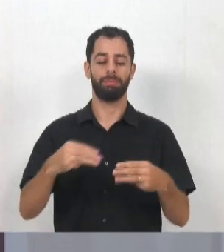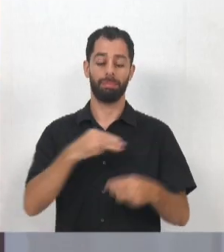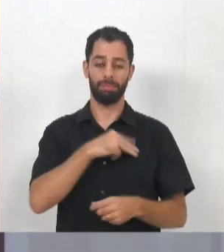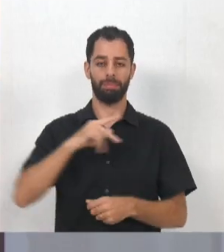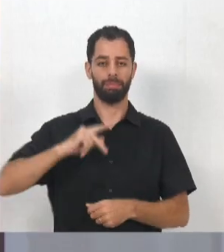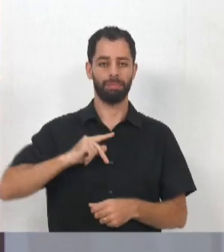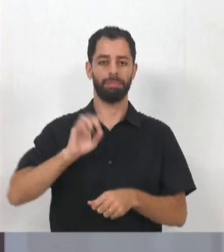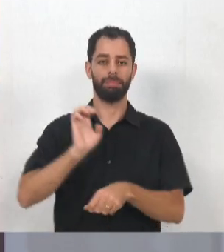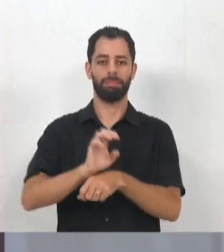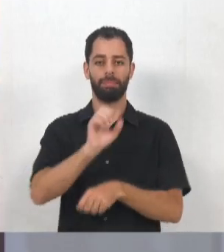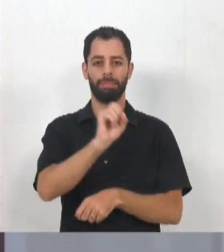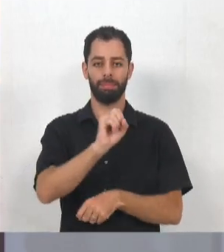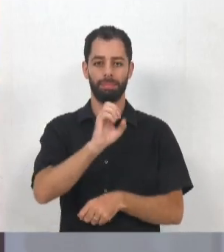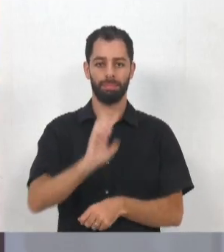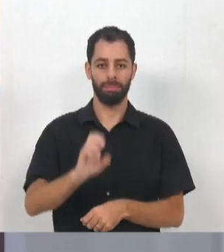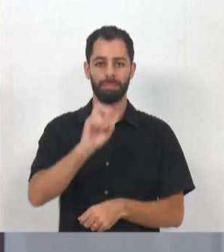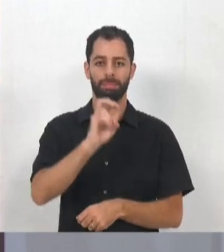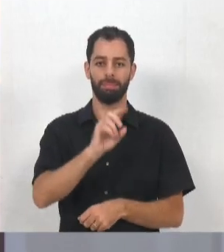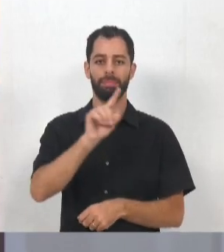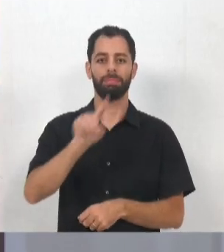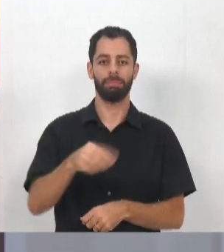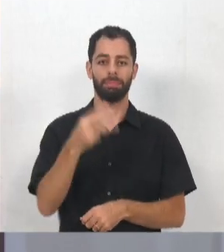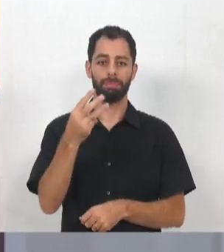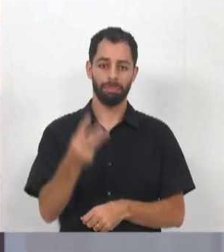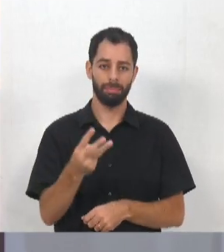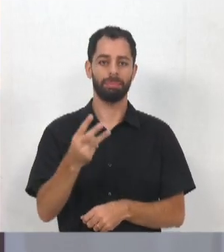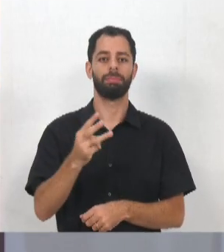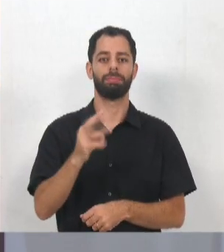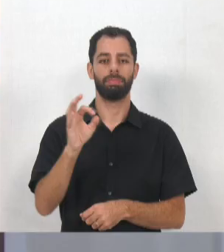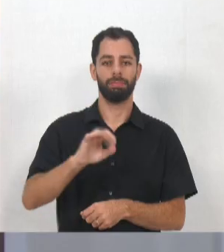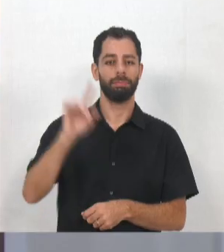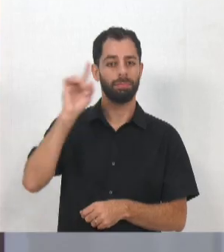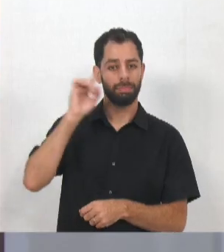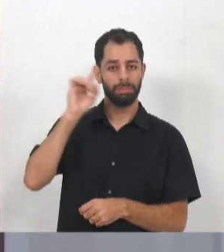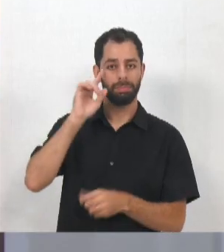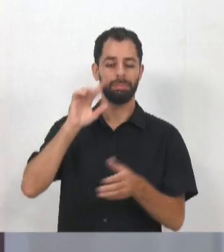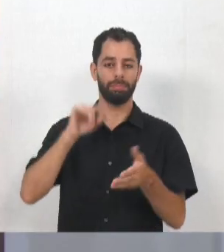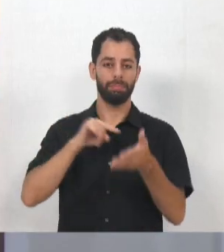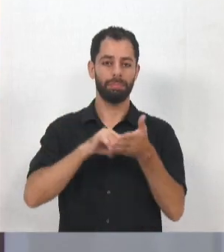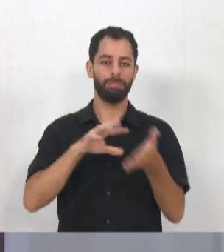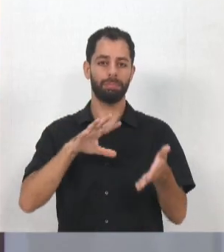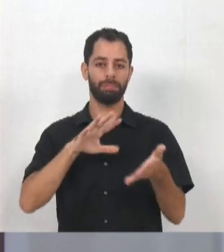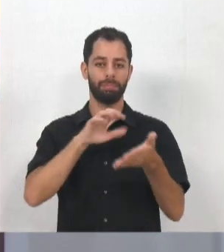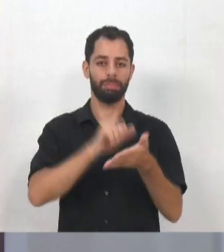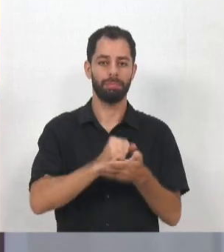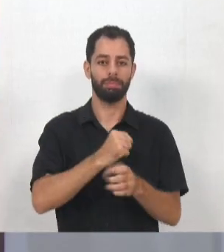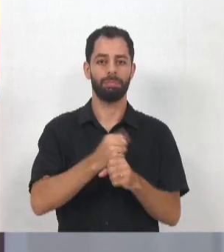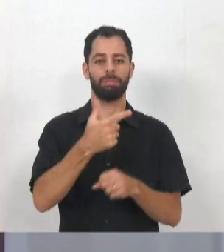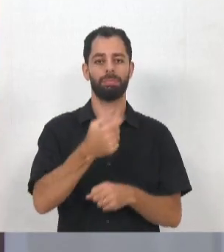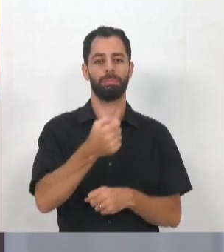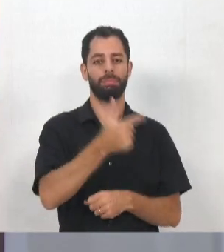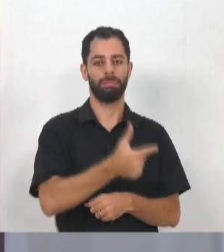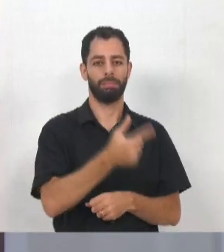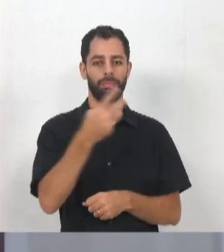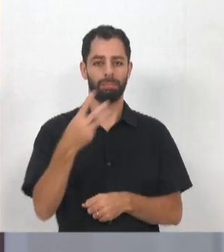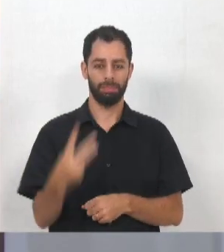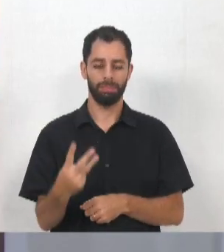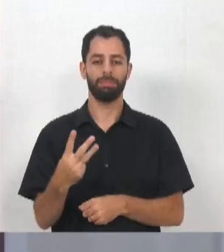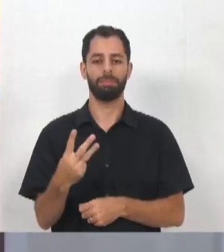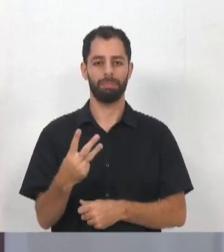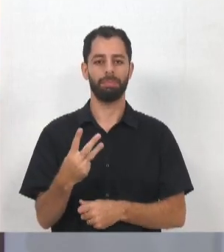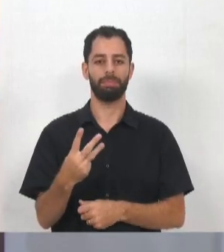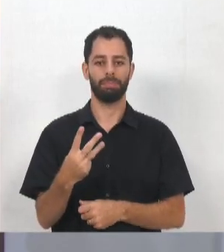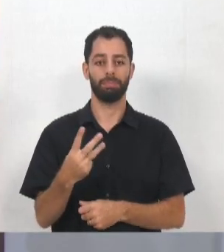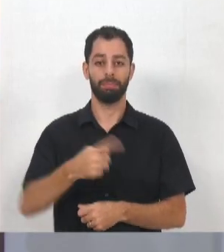Catarina, 5,3 casos de estupros de vulnerável por dia foram registrados em 2023 só